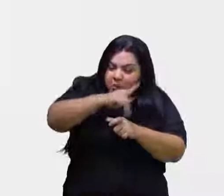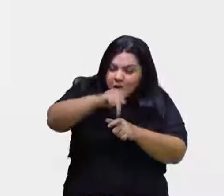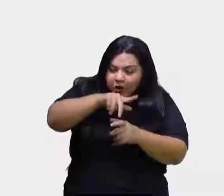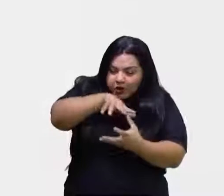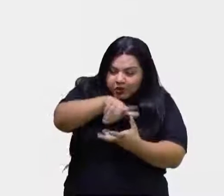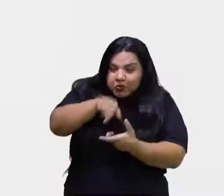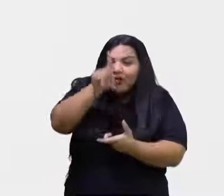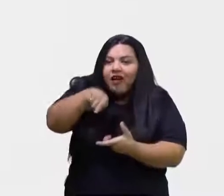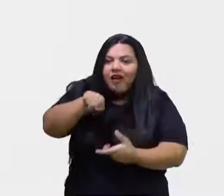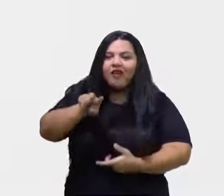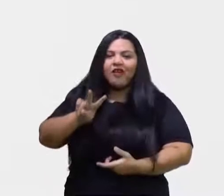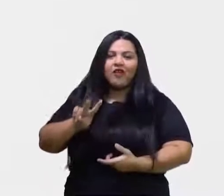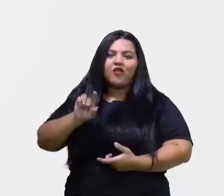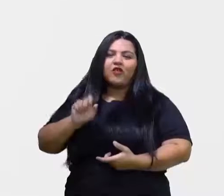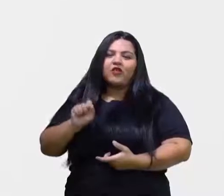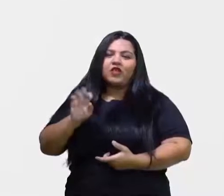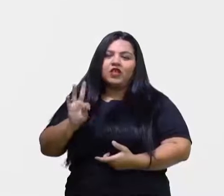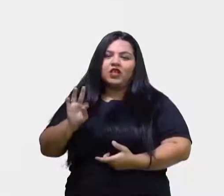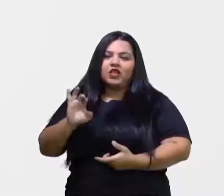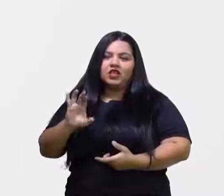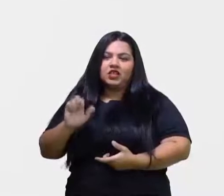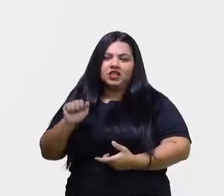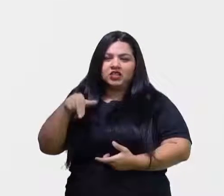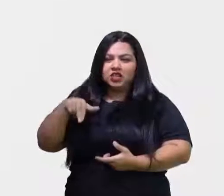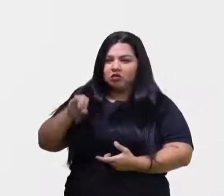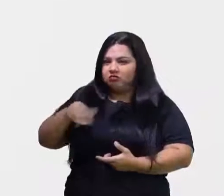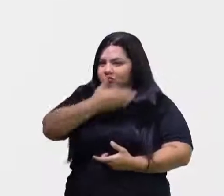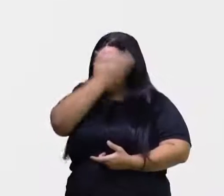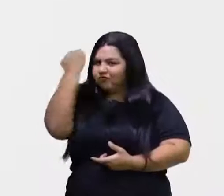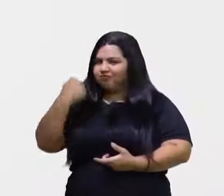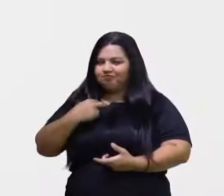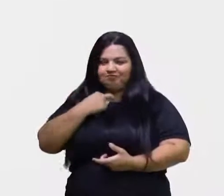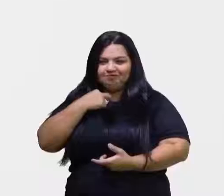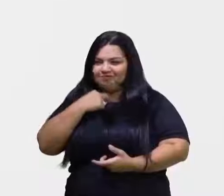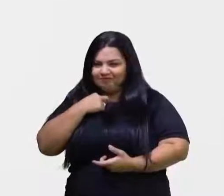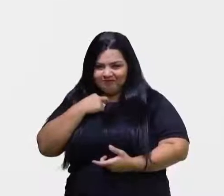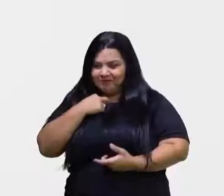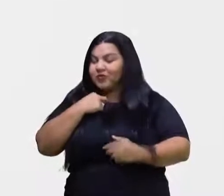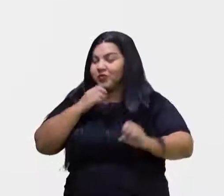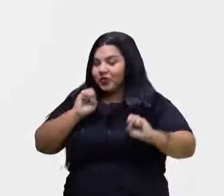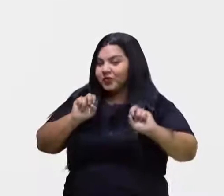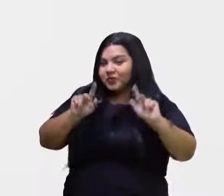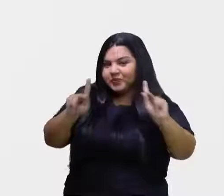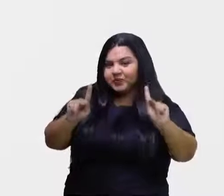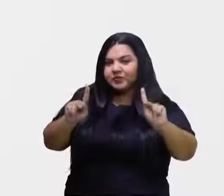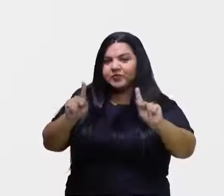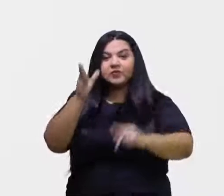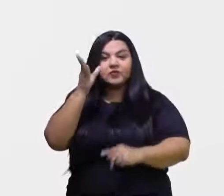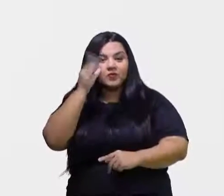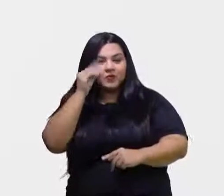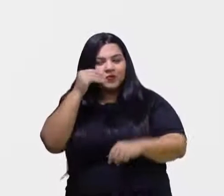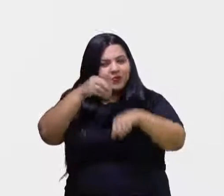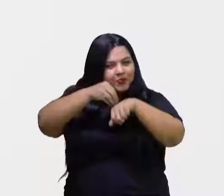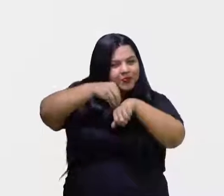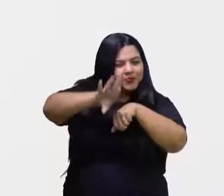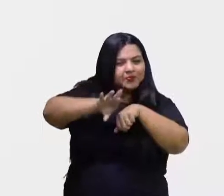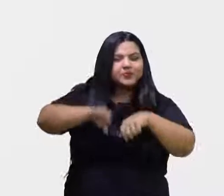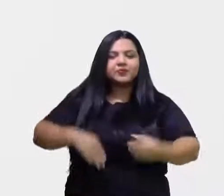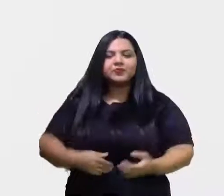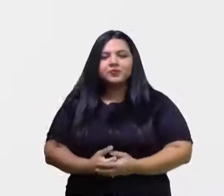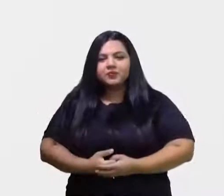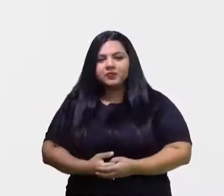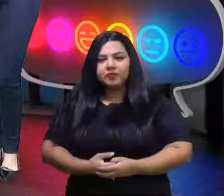só, é o Vaticano, e vocês não vão esquecer dessa informação, tá bom? Dessa curiosidade que eu trago para